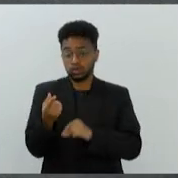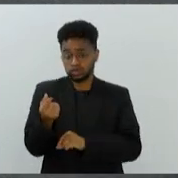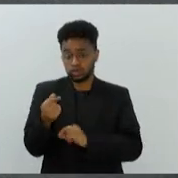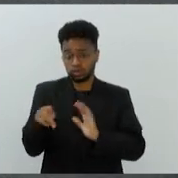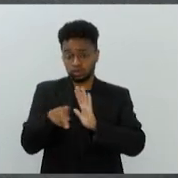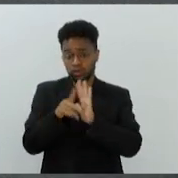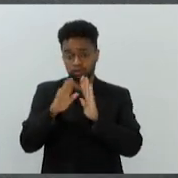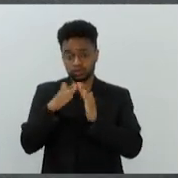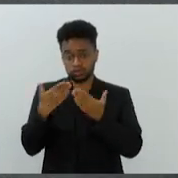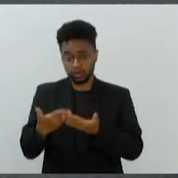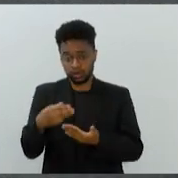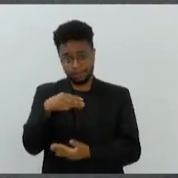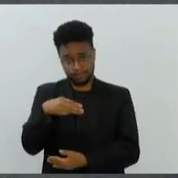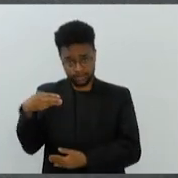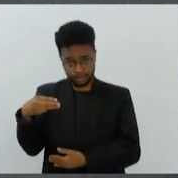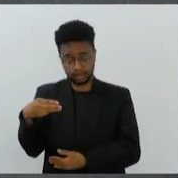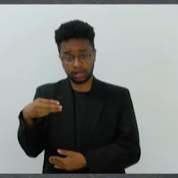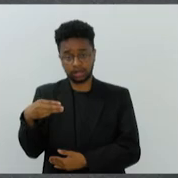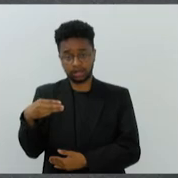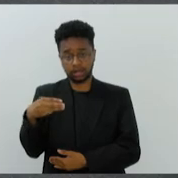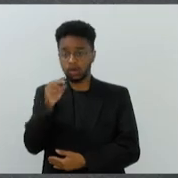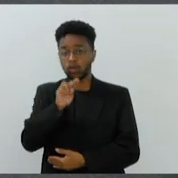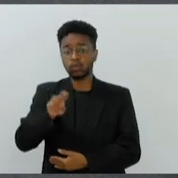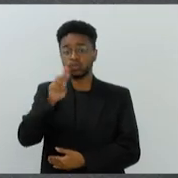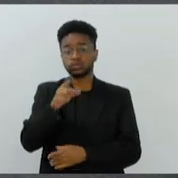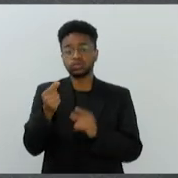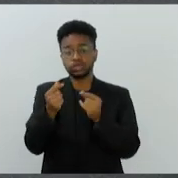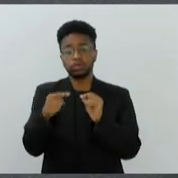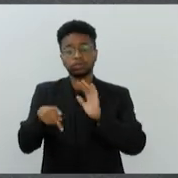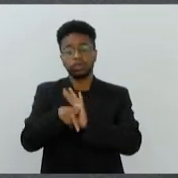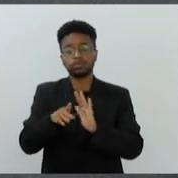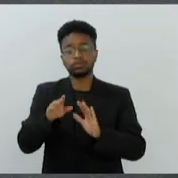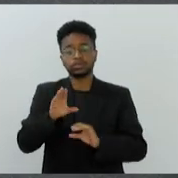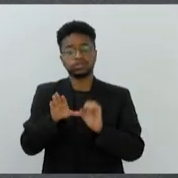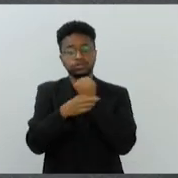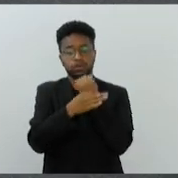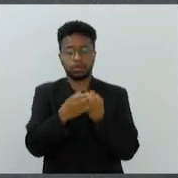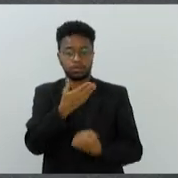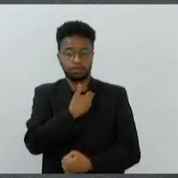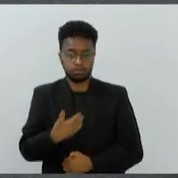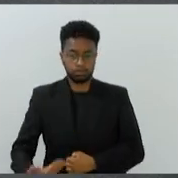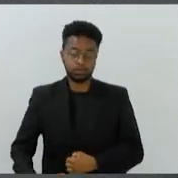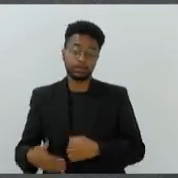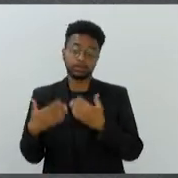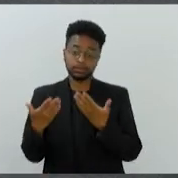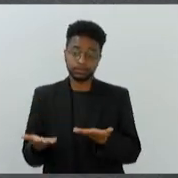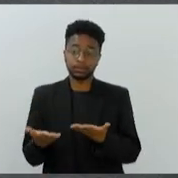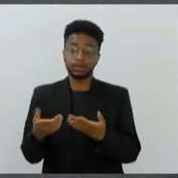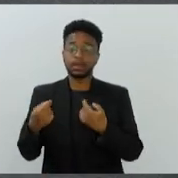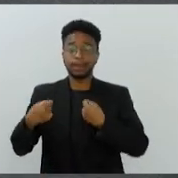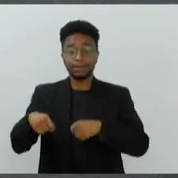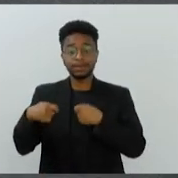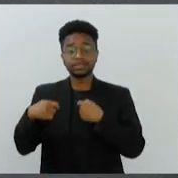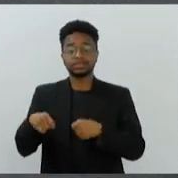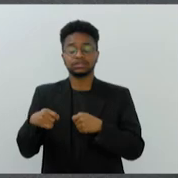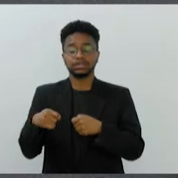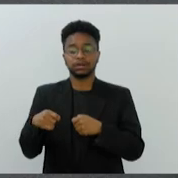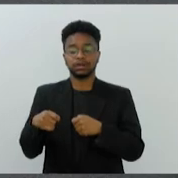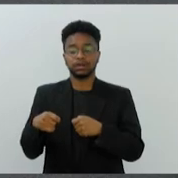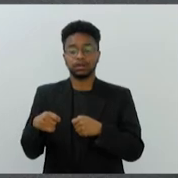militar, ele sai do recurso da segurança pública. Então, ele tem que ter uma extensão que seja suficiente para